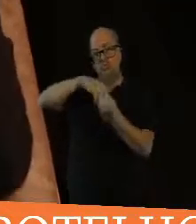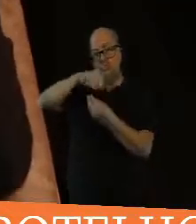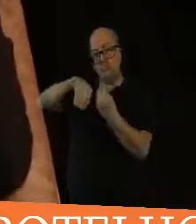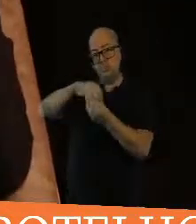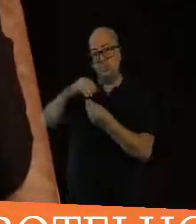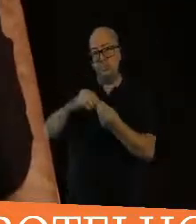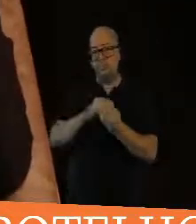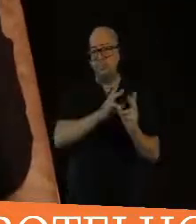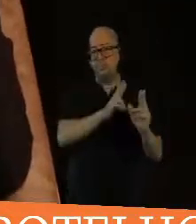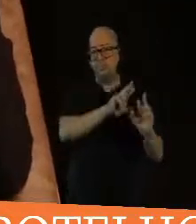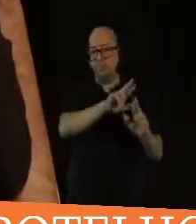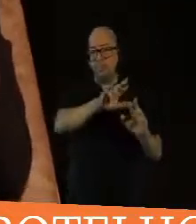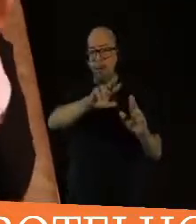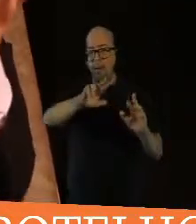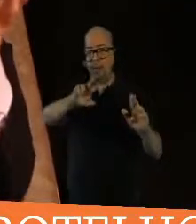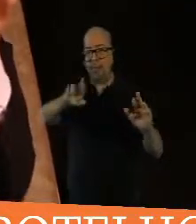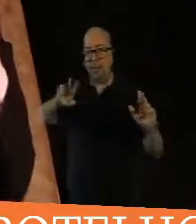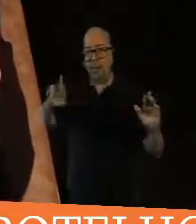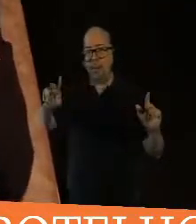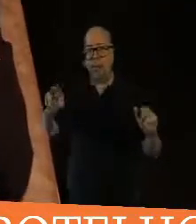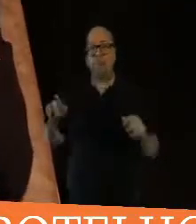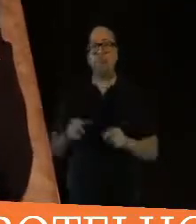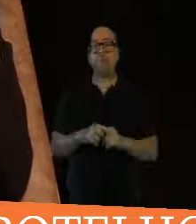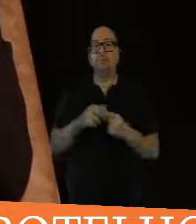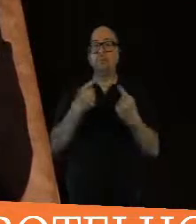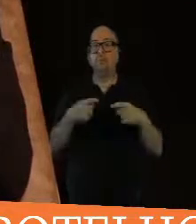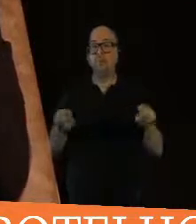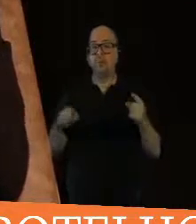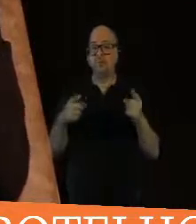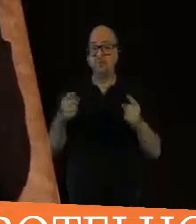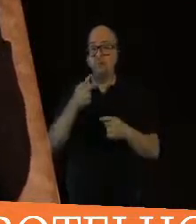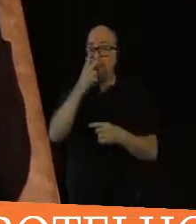tenta imitar,